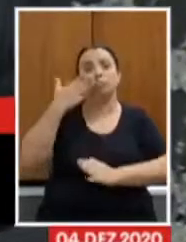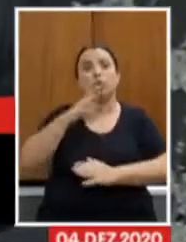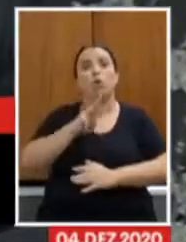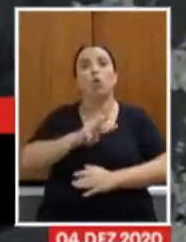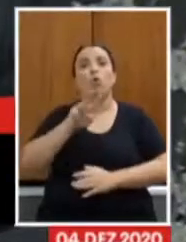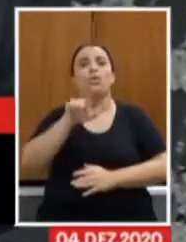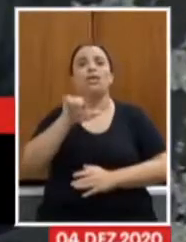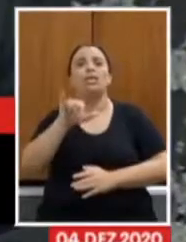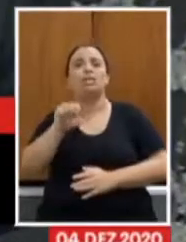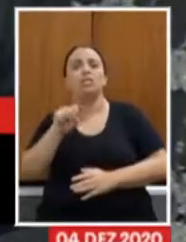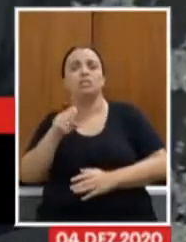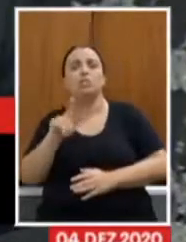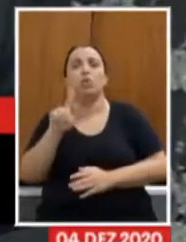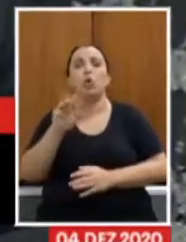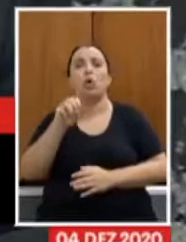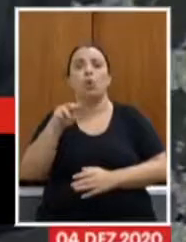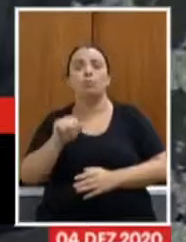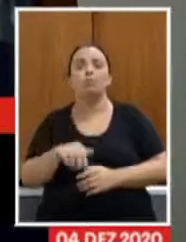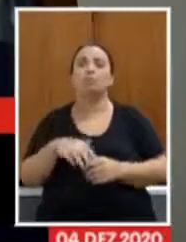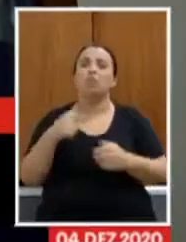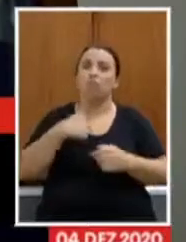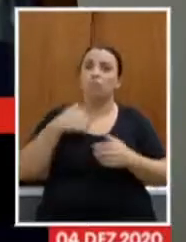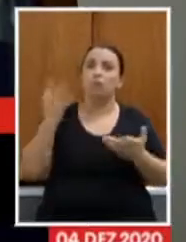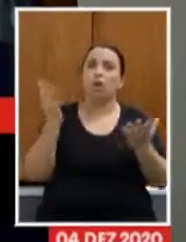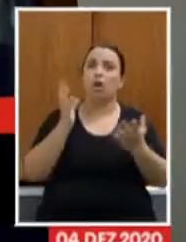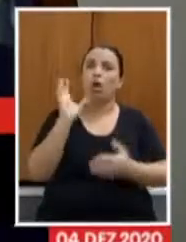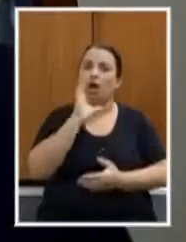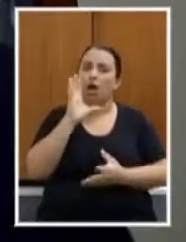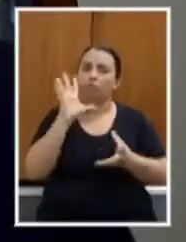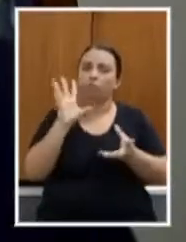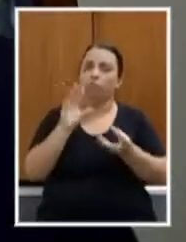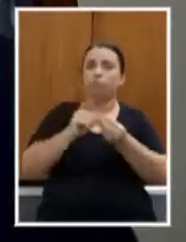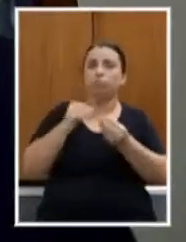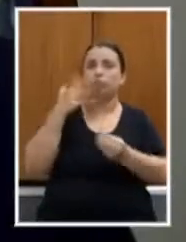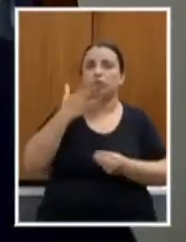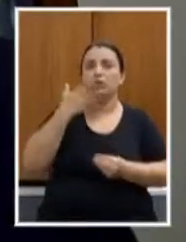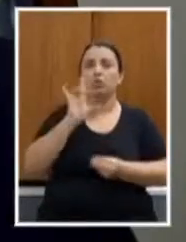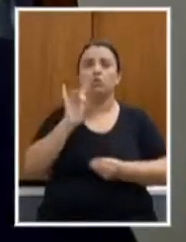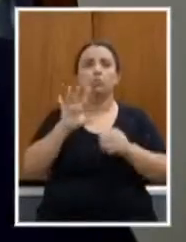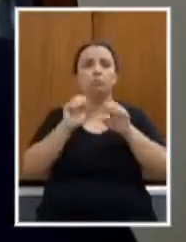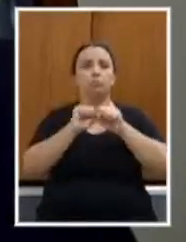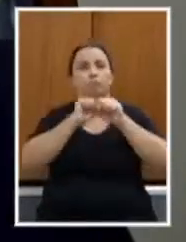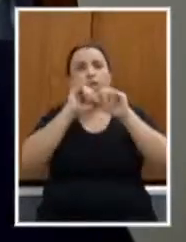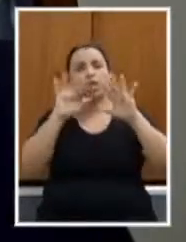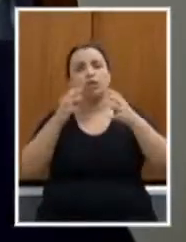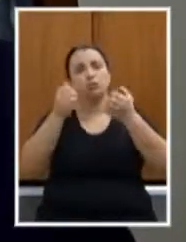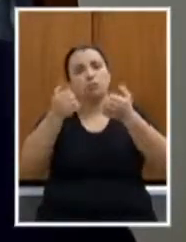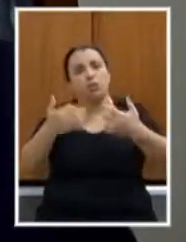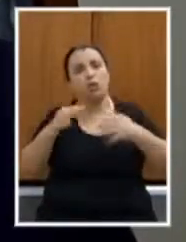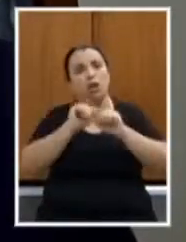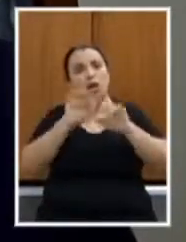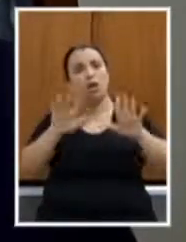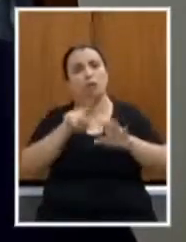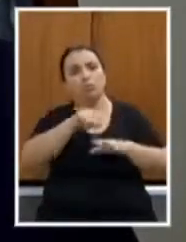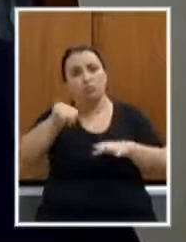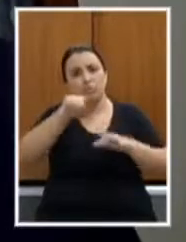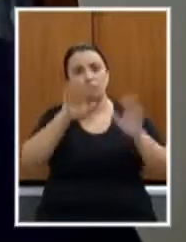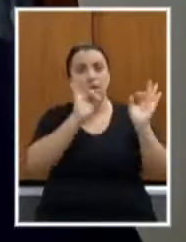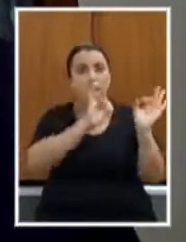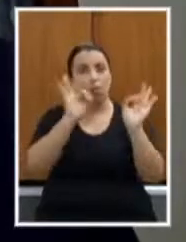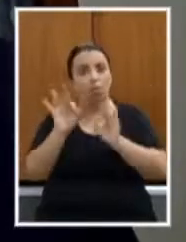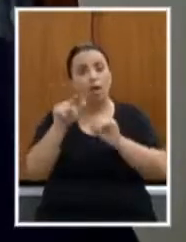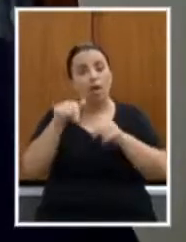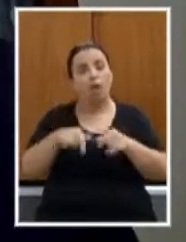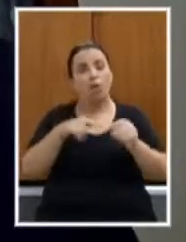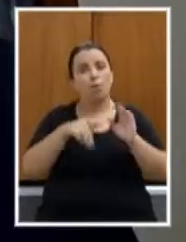Presidente, muito obrigado. Encaminhamento rápido, em forma de esclarecimento para todos e a todas que acompanham, de um projeto muito importante, do